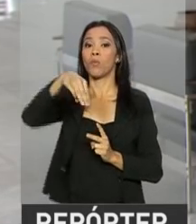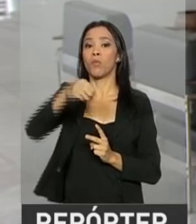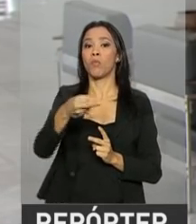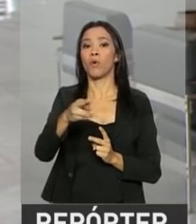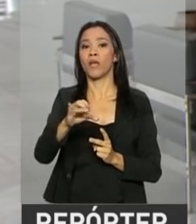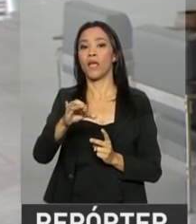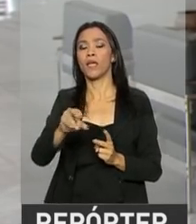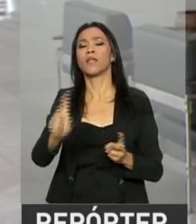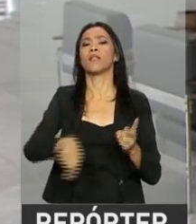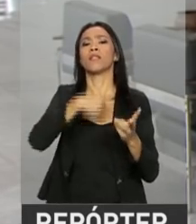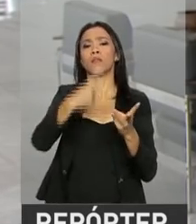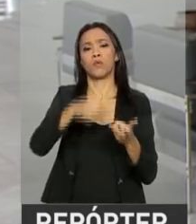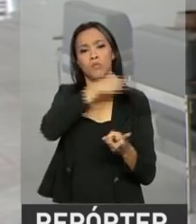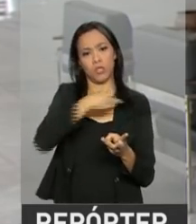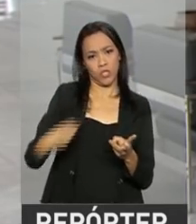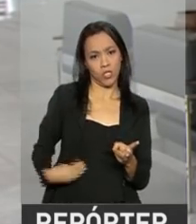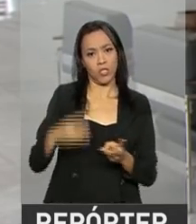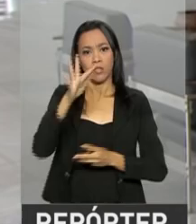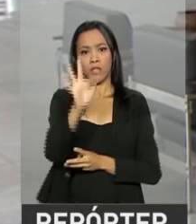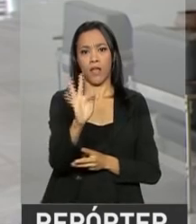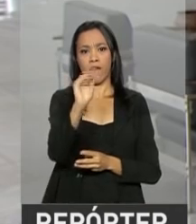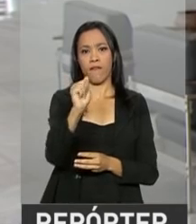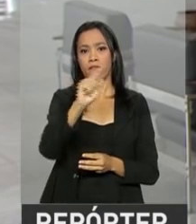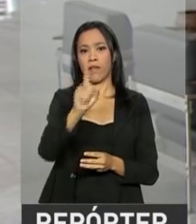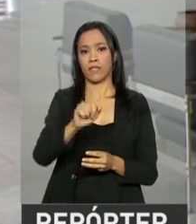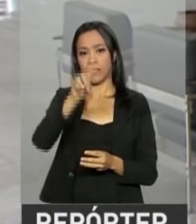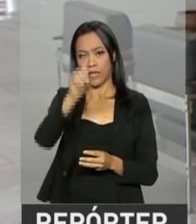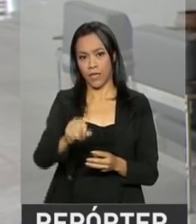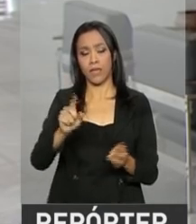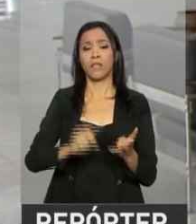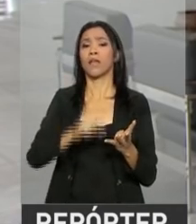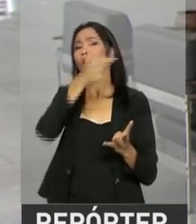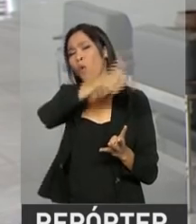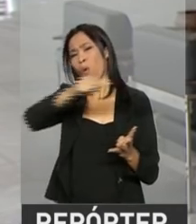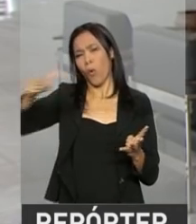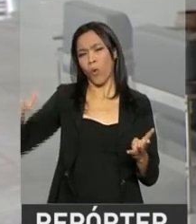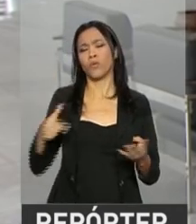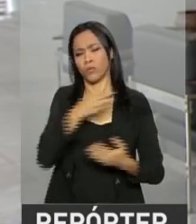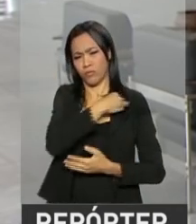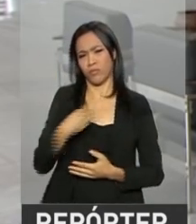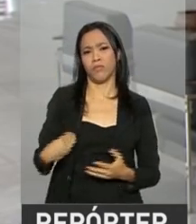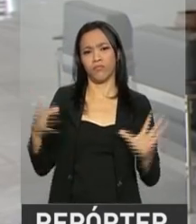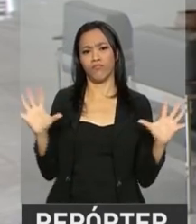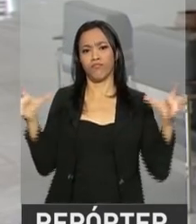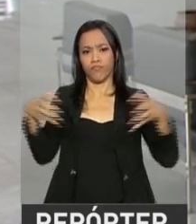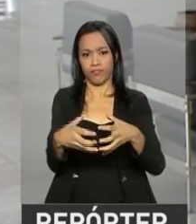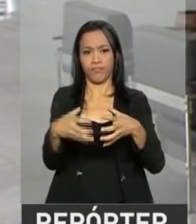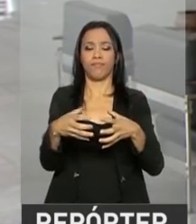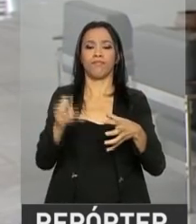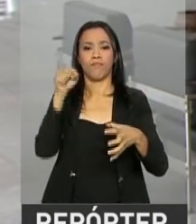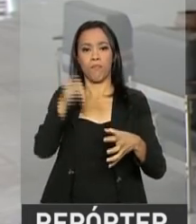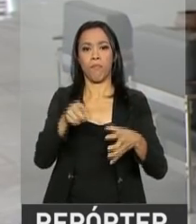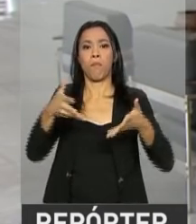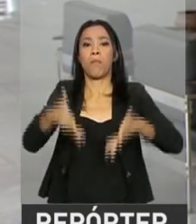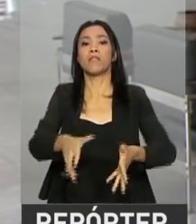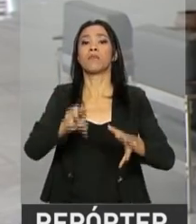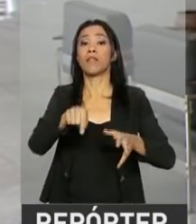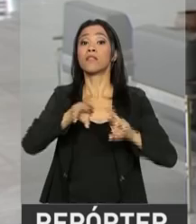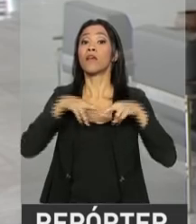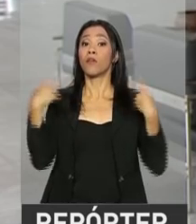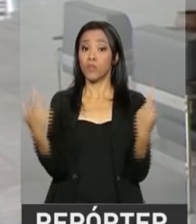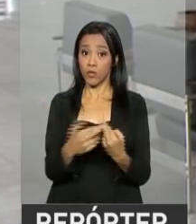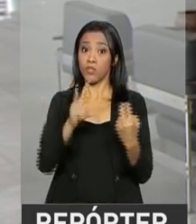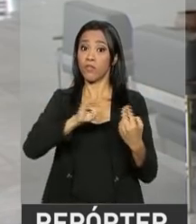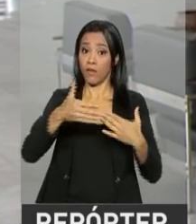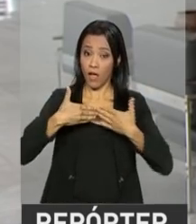Henrique Meirelles, o ministro do Planejamento, Diogo Oliveira, entre outras autoridades. A TV NBR transmite ao vivo a abertura